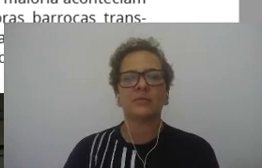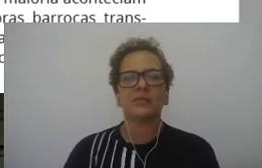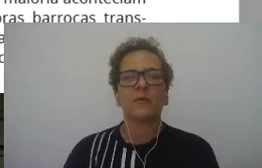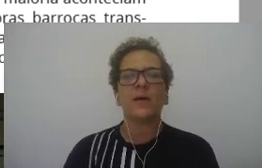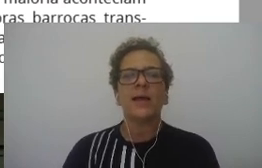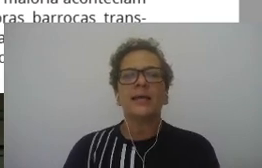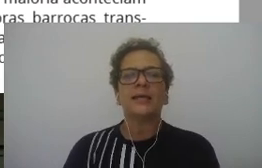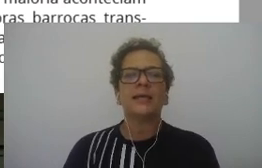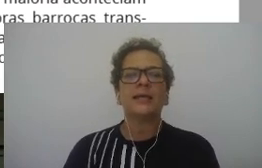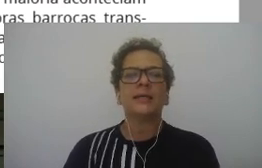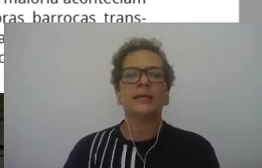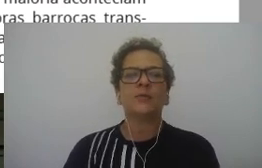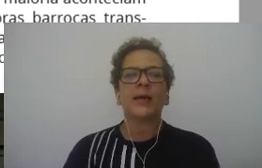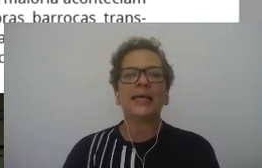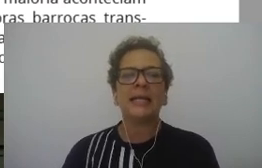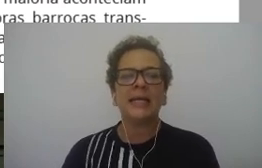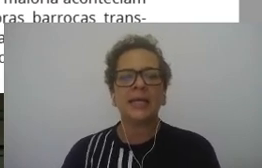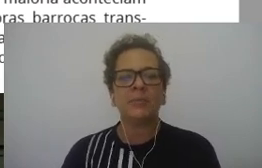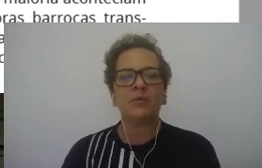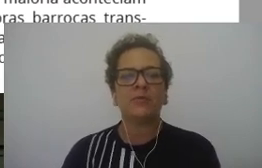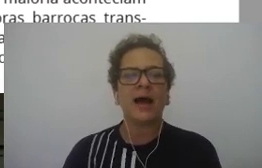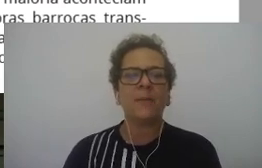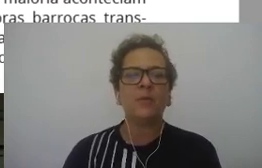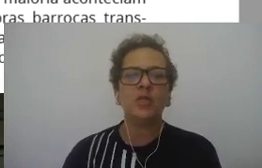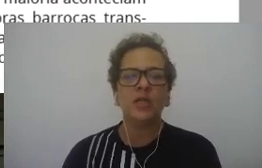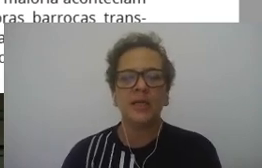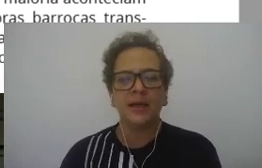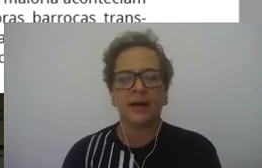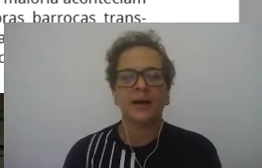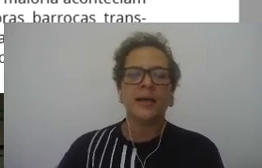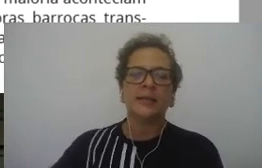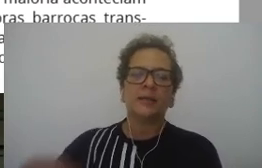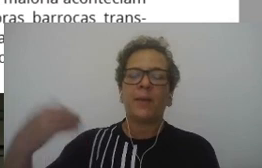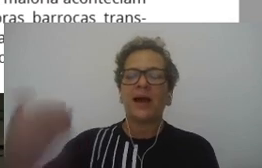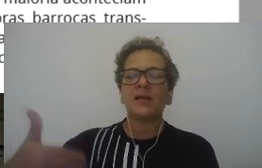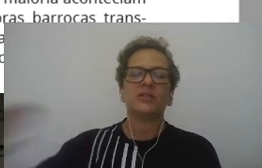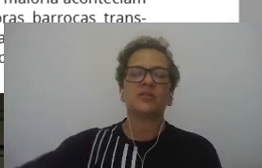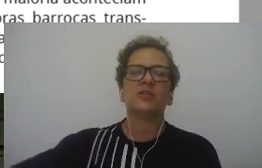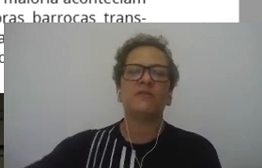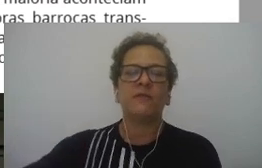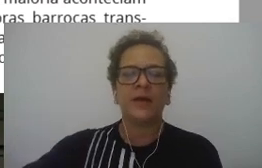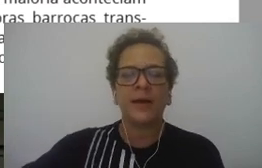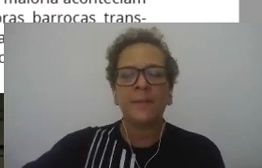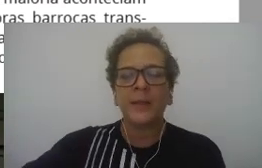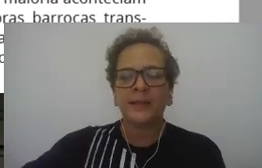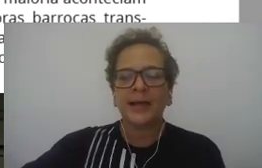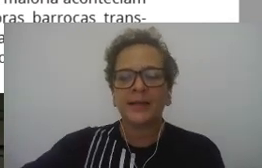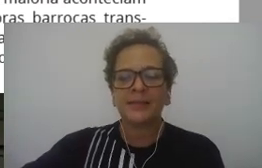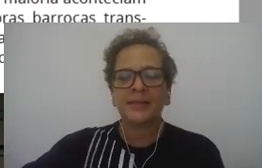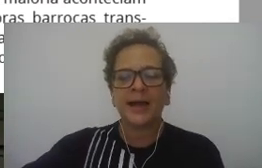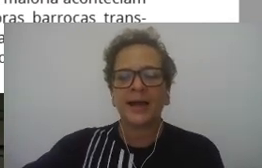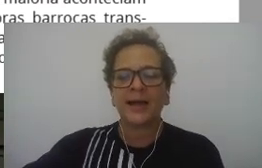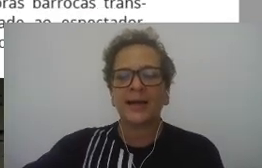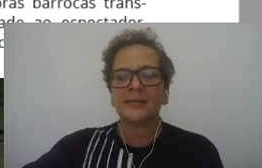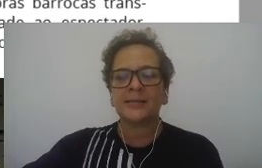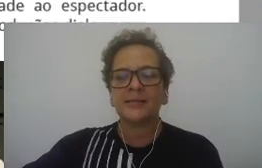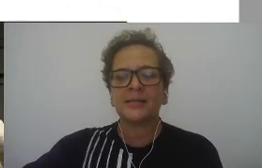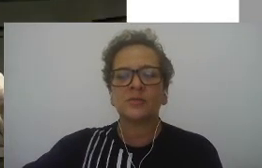tinham aba a produção e do equilíbrio da harmonia então basta a gente vê